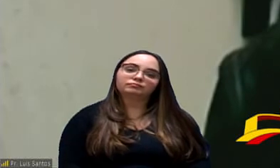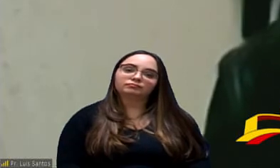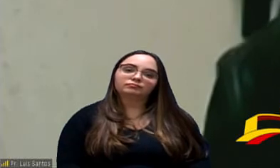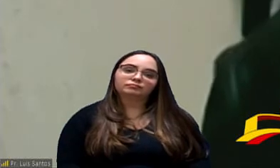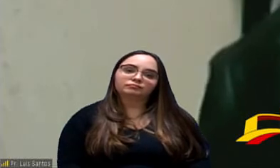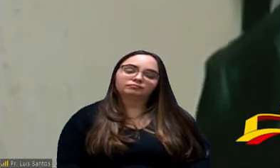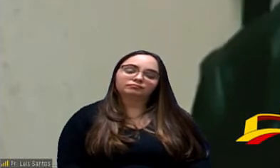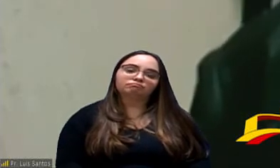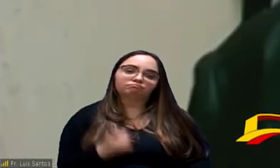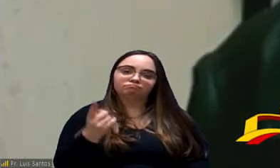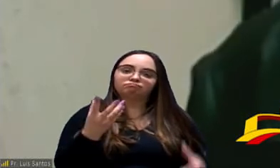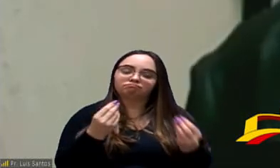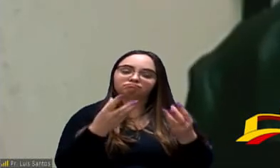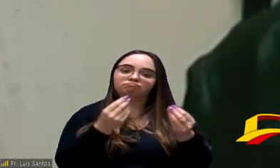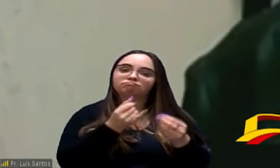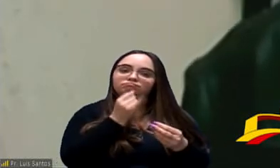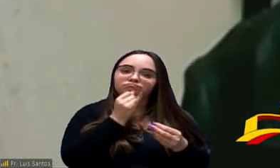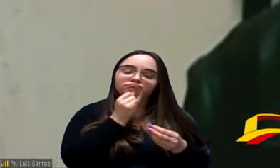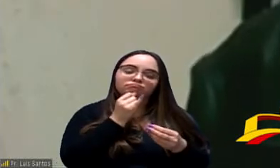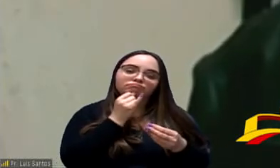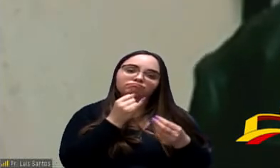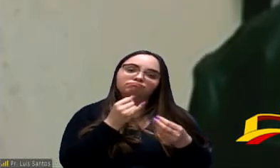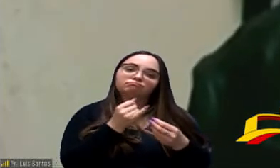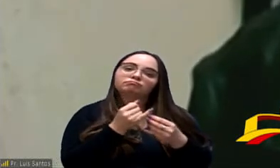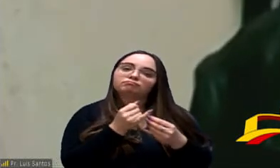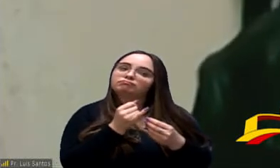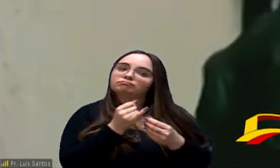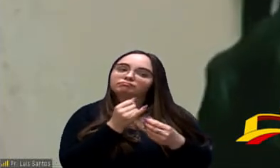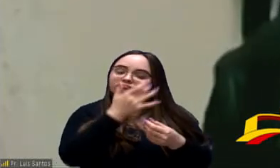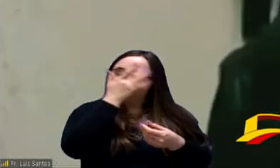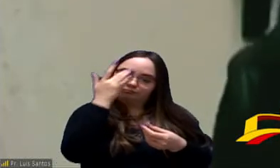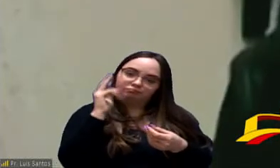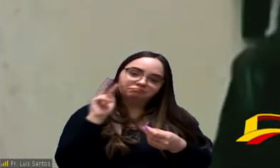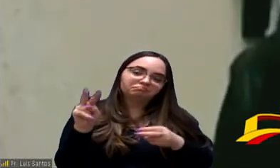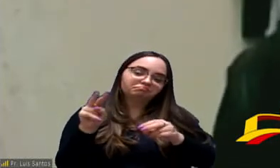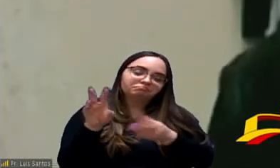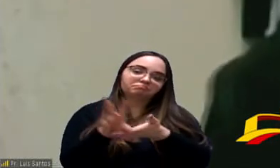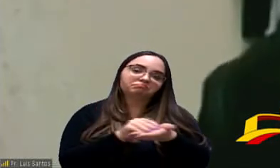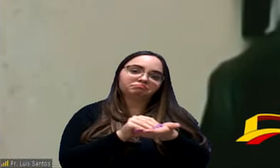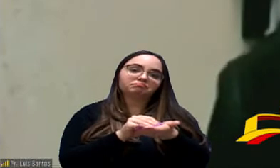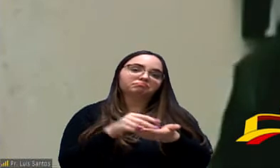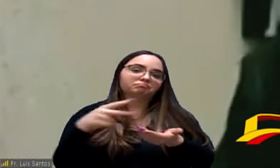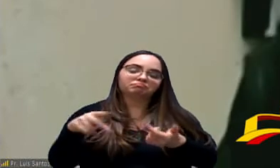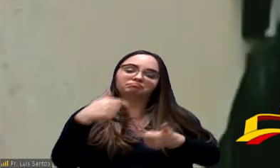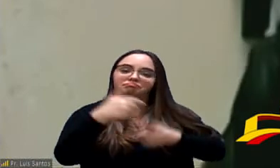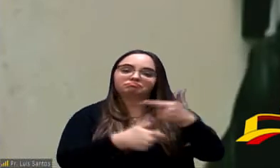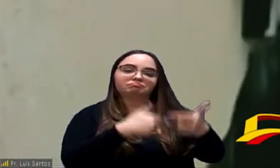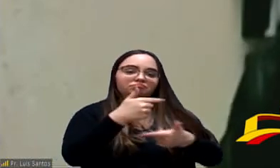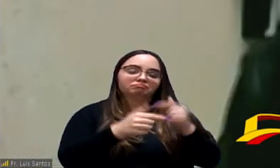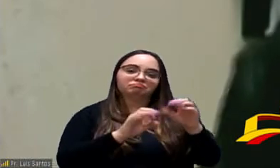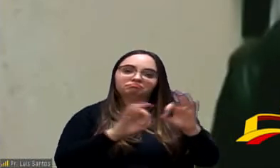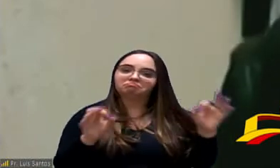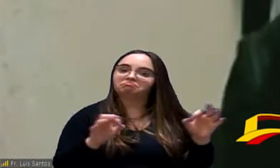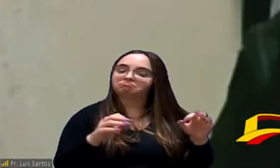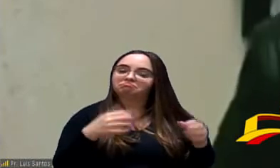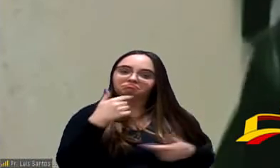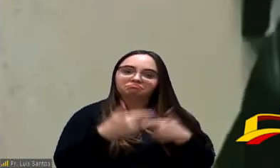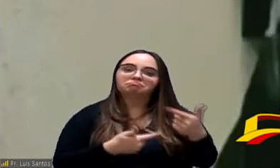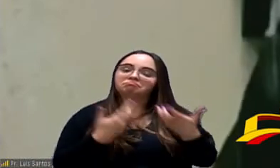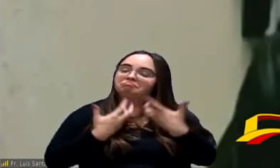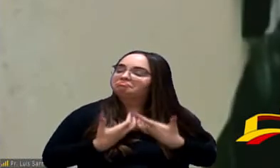né, foi exemplo aí de trabalho denodado, incansável,